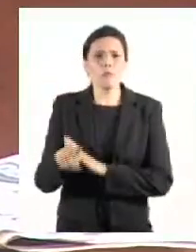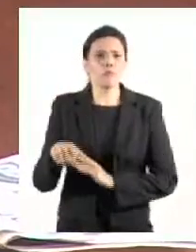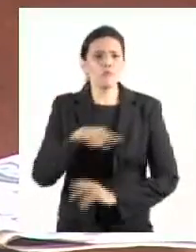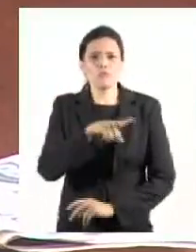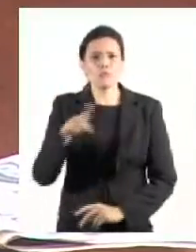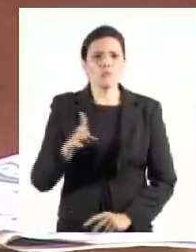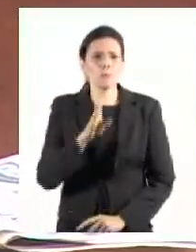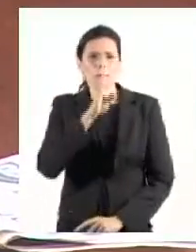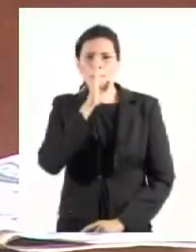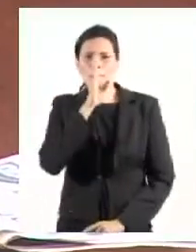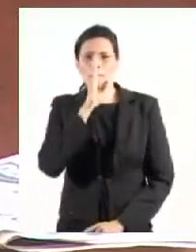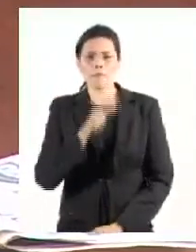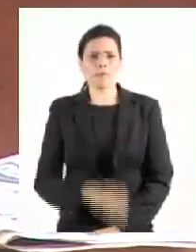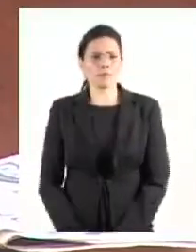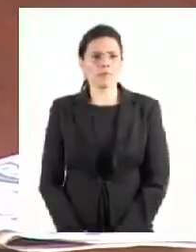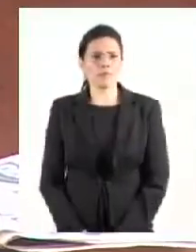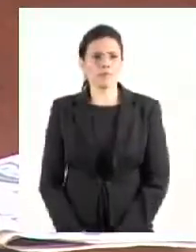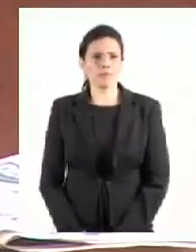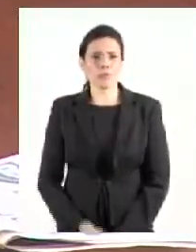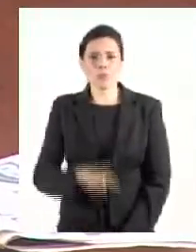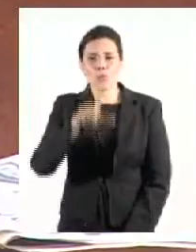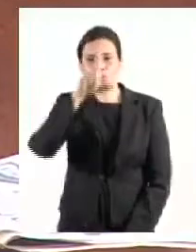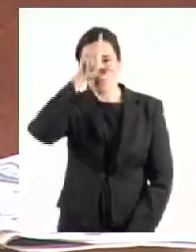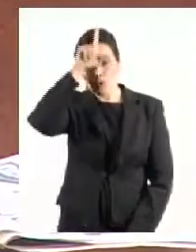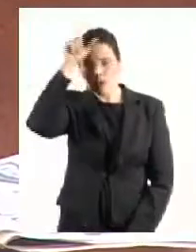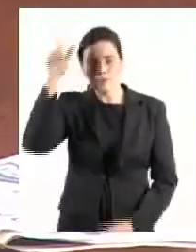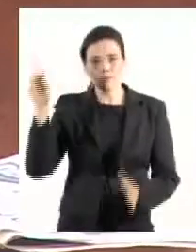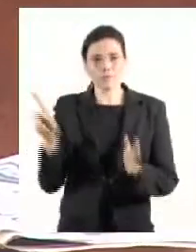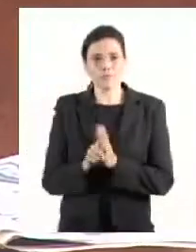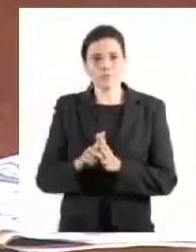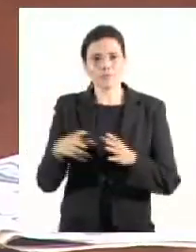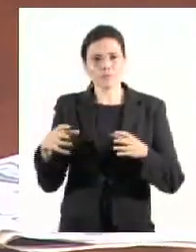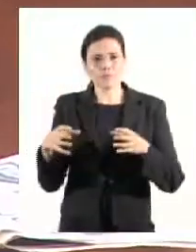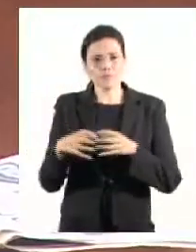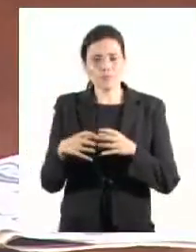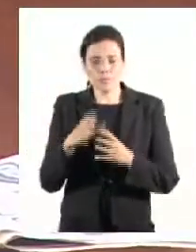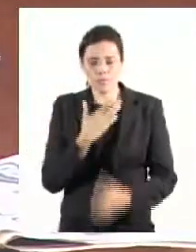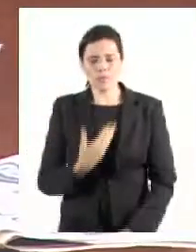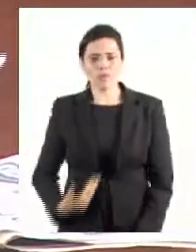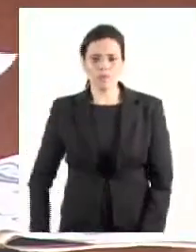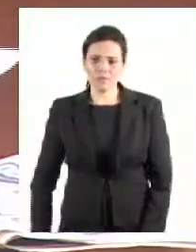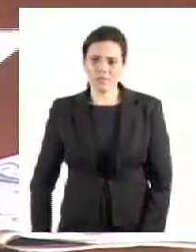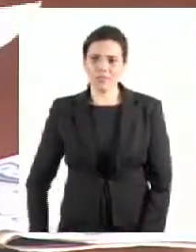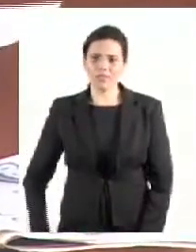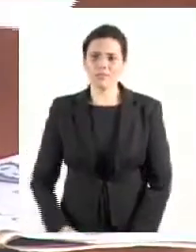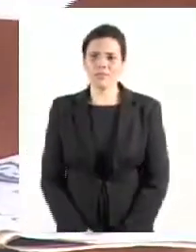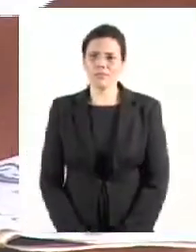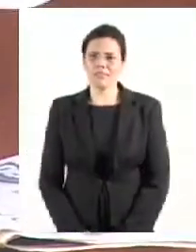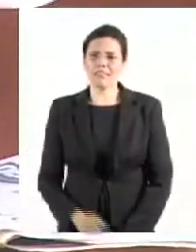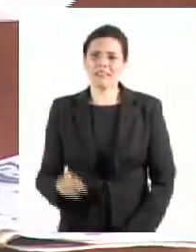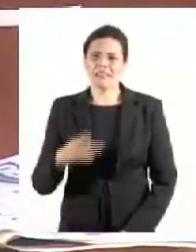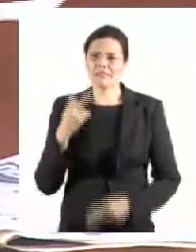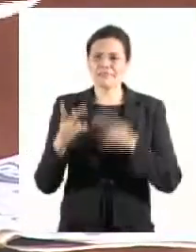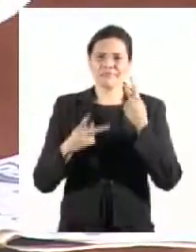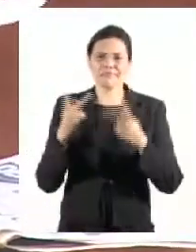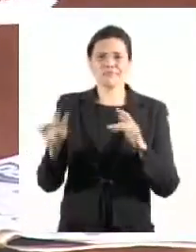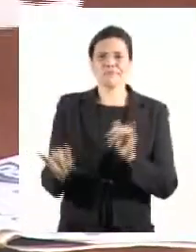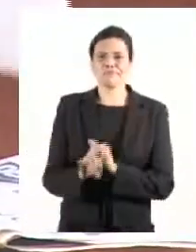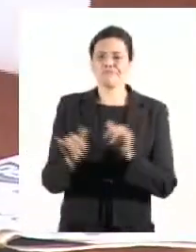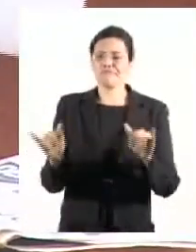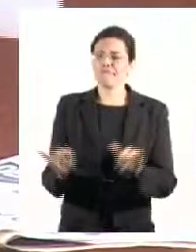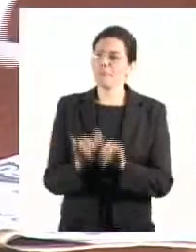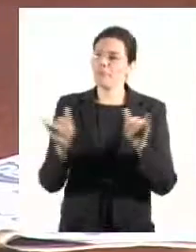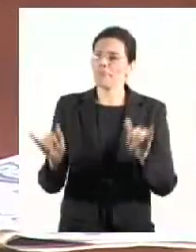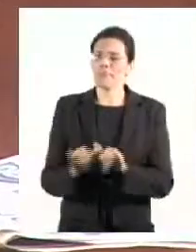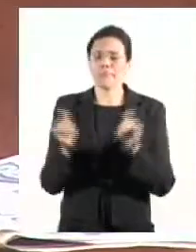governo, ao invés de estar se incomodando com bobagens, porque só se incomoda com besteira, se incomoda porque a gente diz que ele não tem moral com